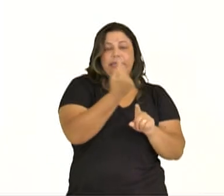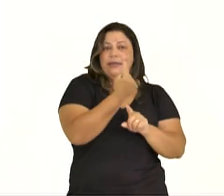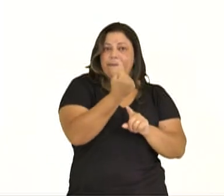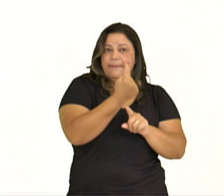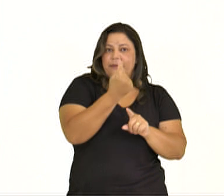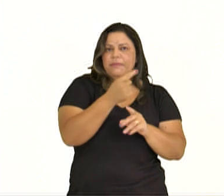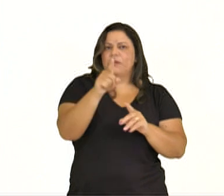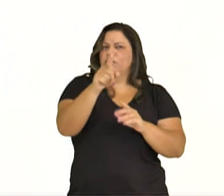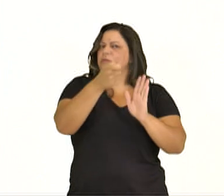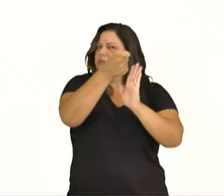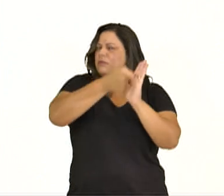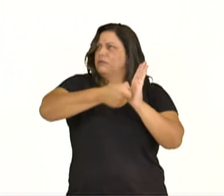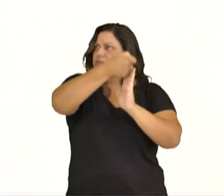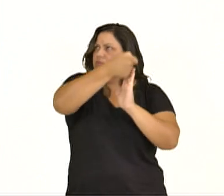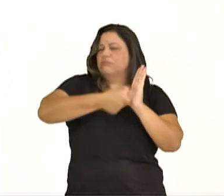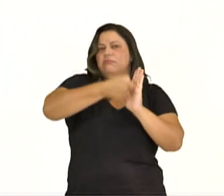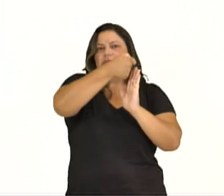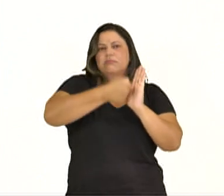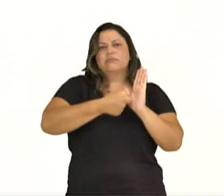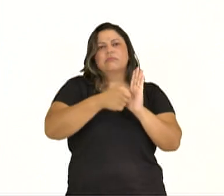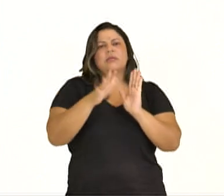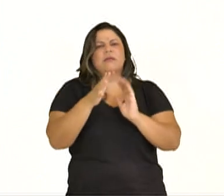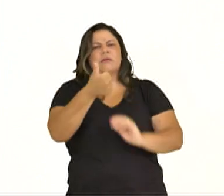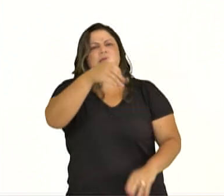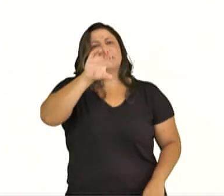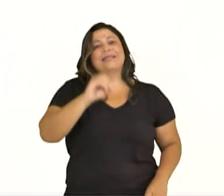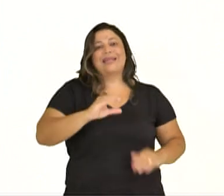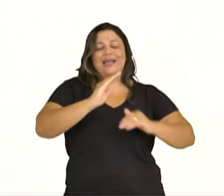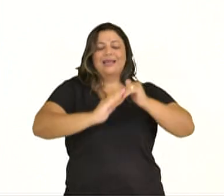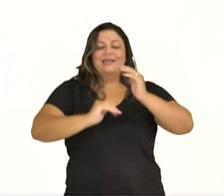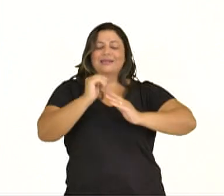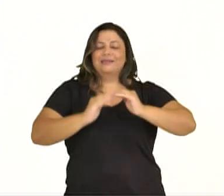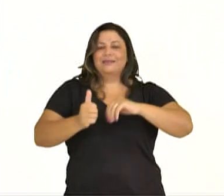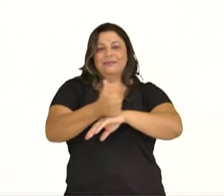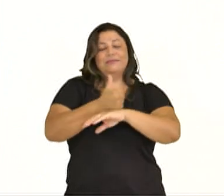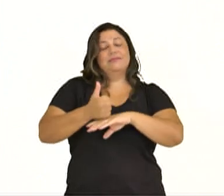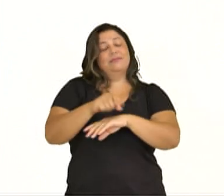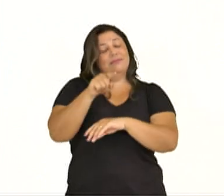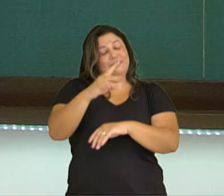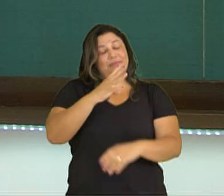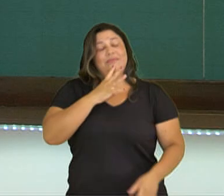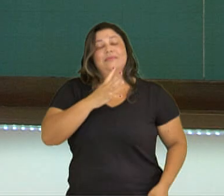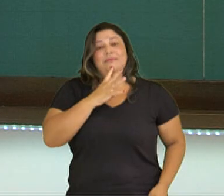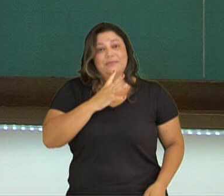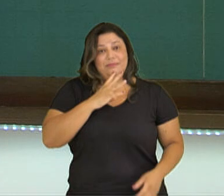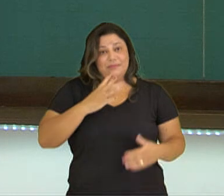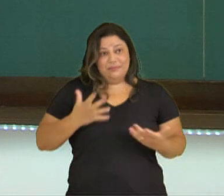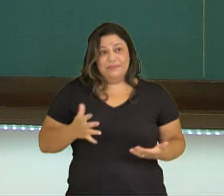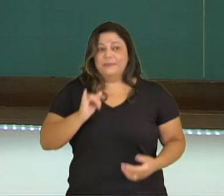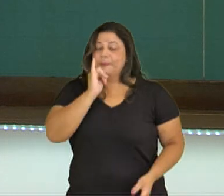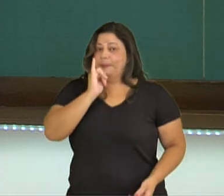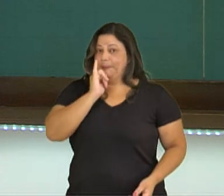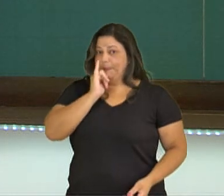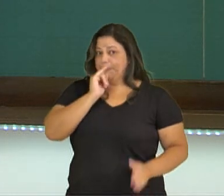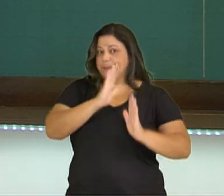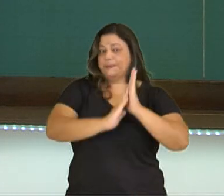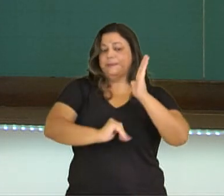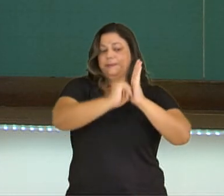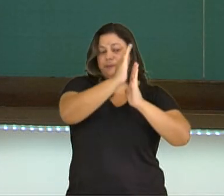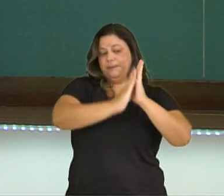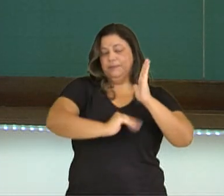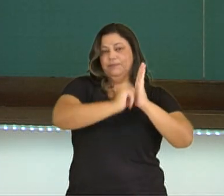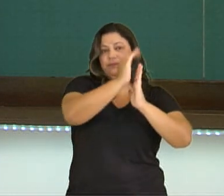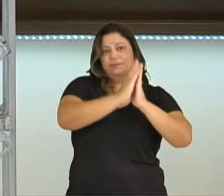elaborar uma lista ali com pelo menos 10 profissões que você conhece. Por exemplo, eu coloquei ali um pintor, é uma